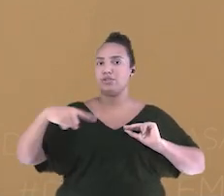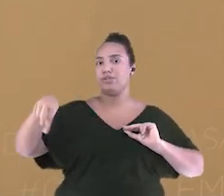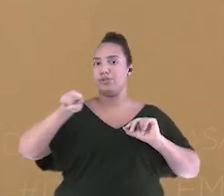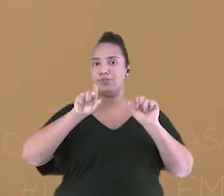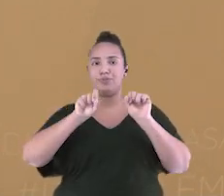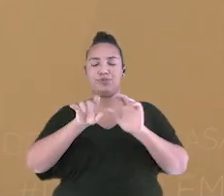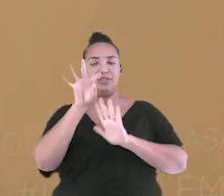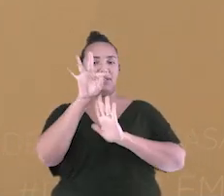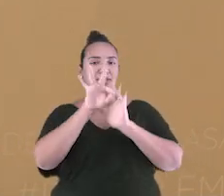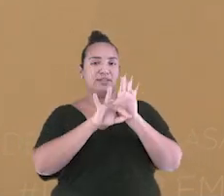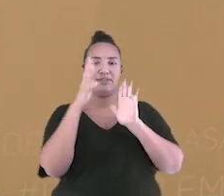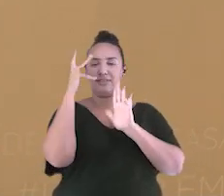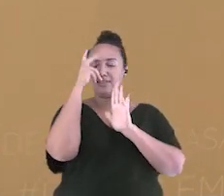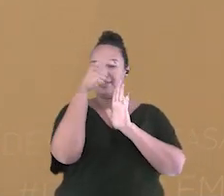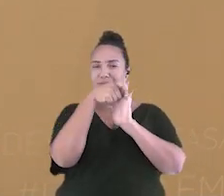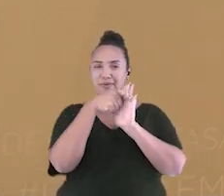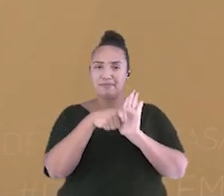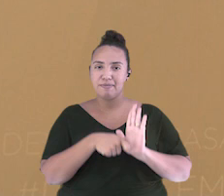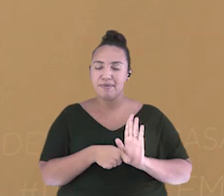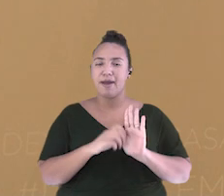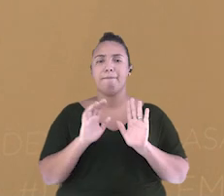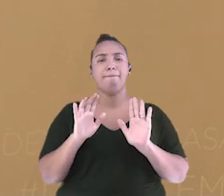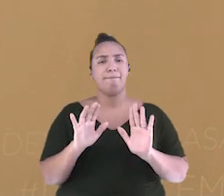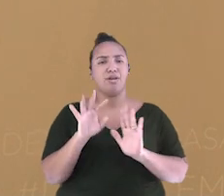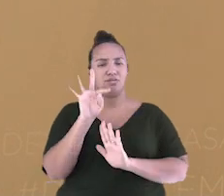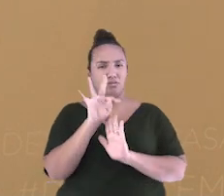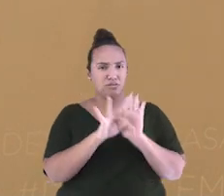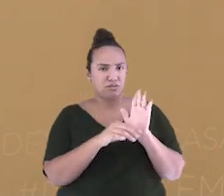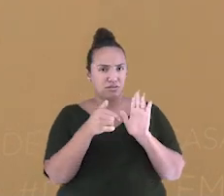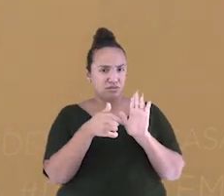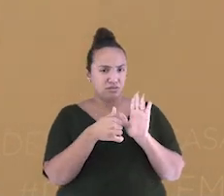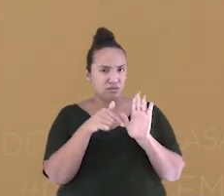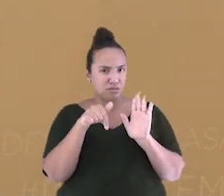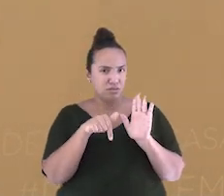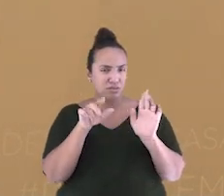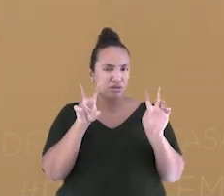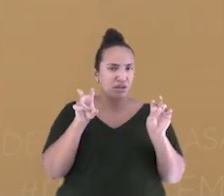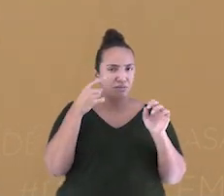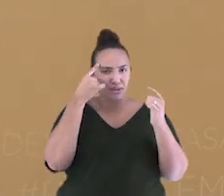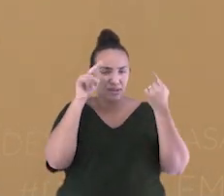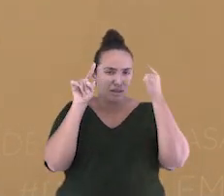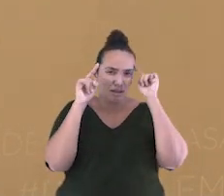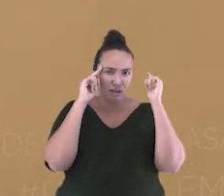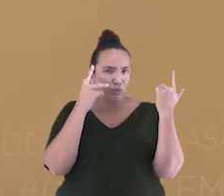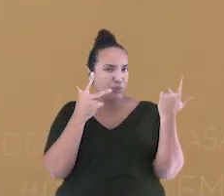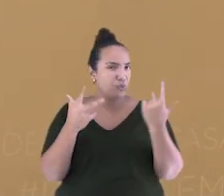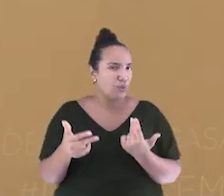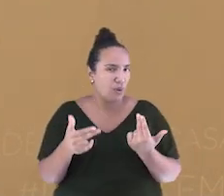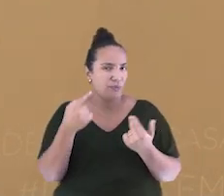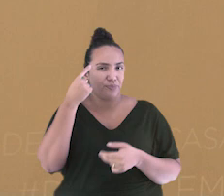Nossa, daria para a gente escrever um texto lindo sobre essa imagem. Mas será que o nosso texto iria abordar as